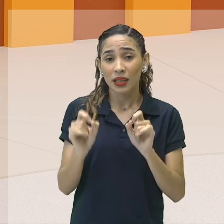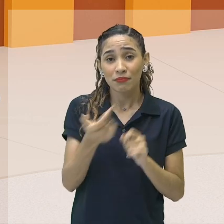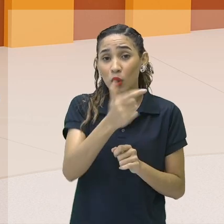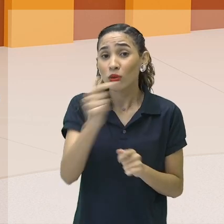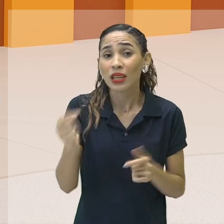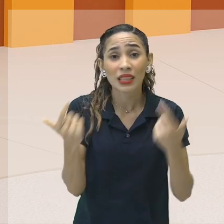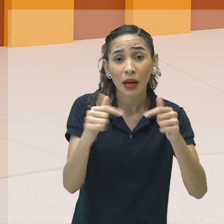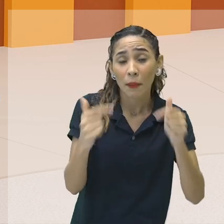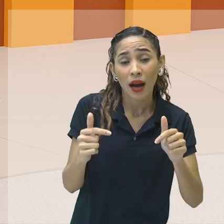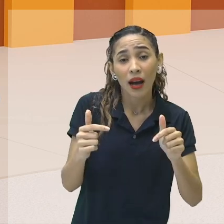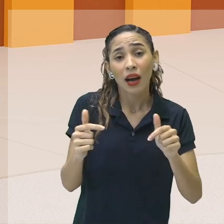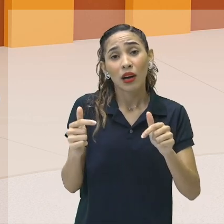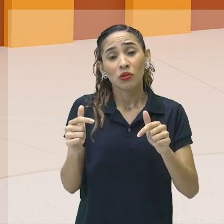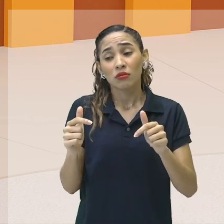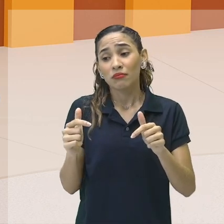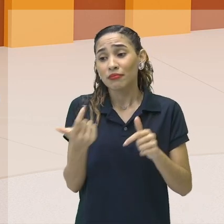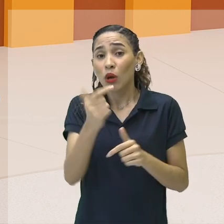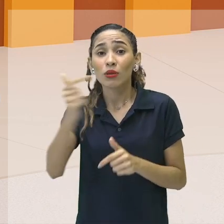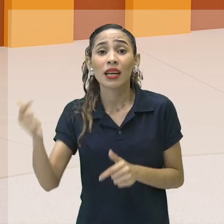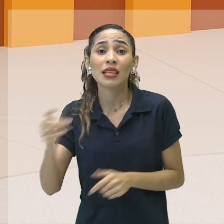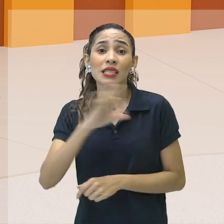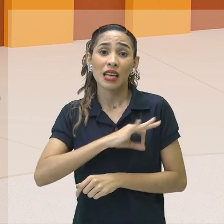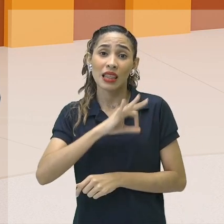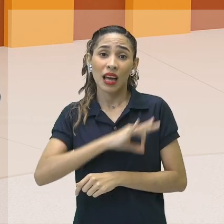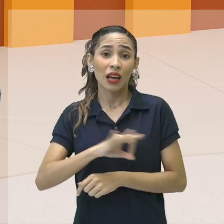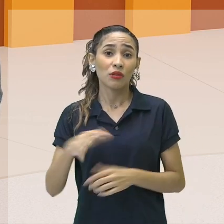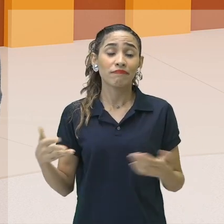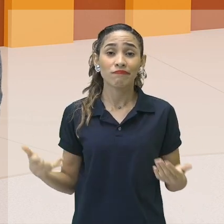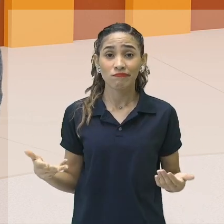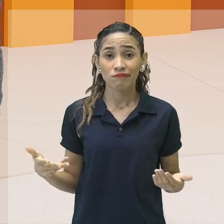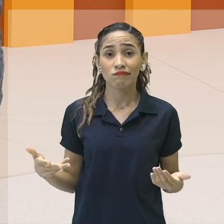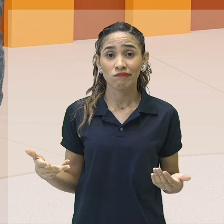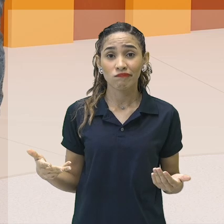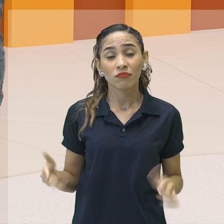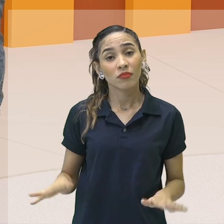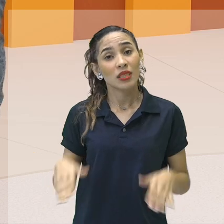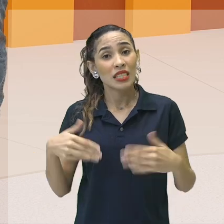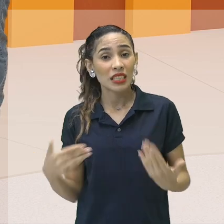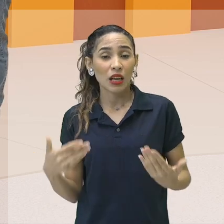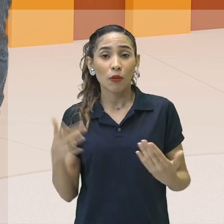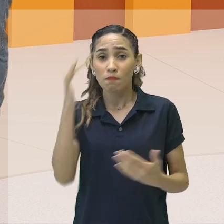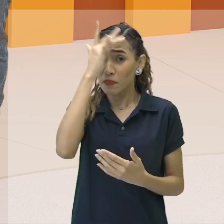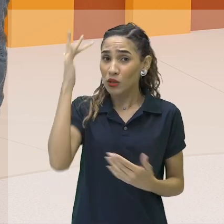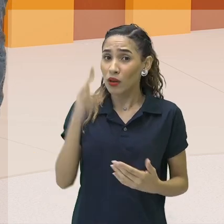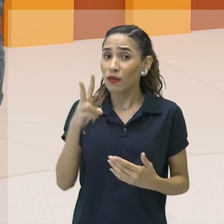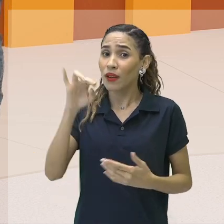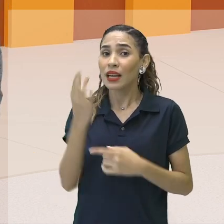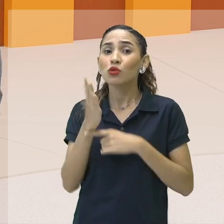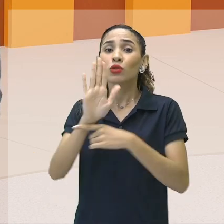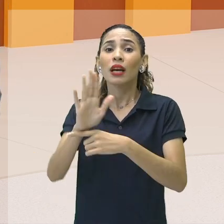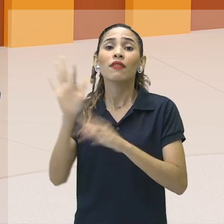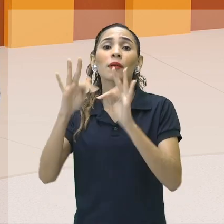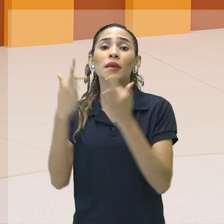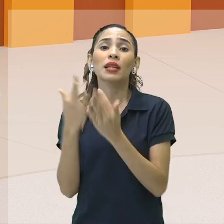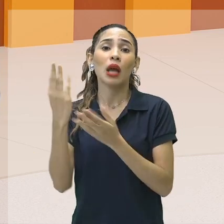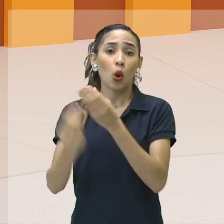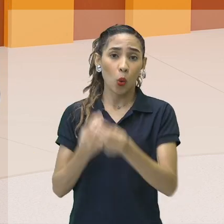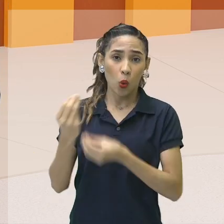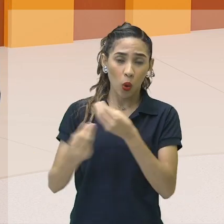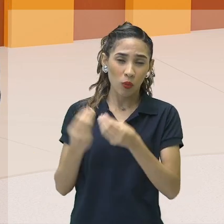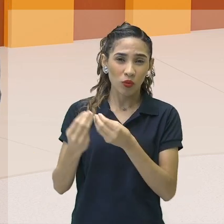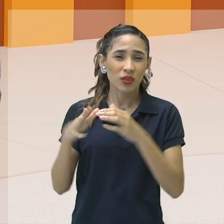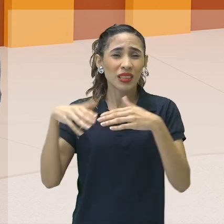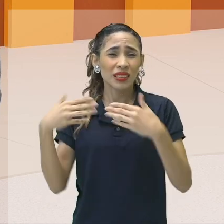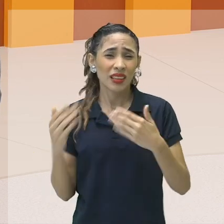sem trabalhar, ele vai ficar sem receber. E aí, quem vai sustentar a família dele? Então, essa questão da